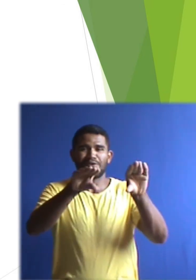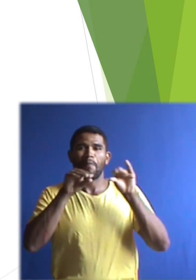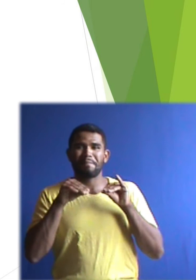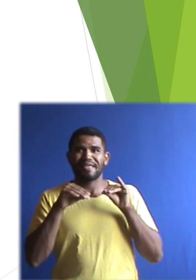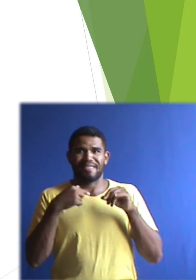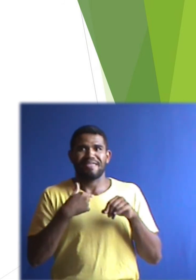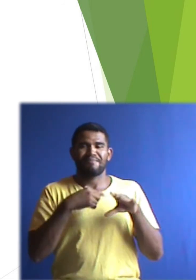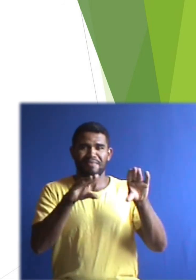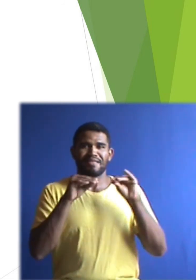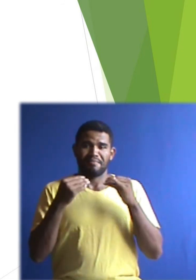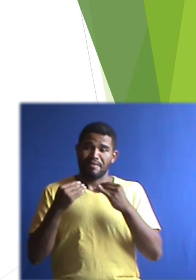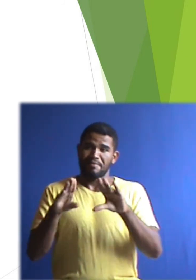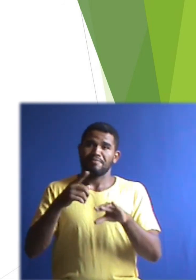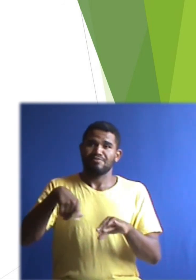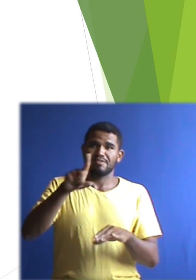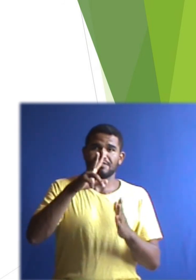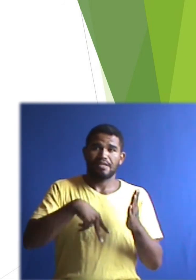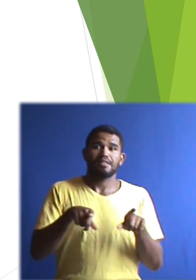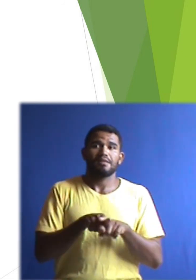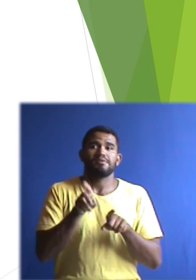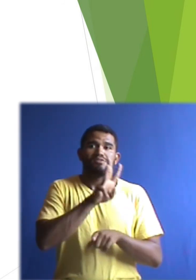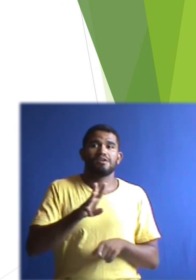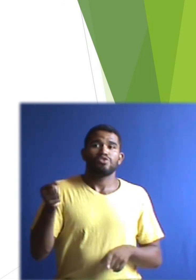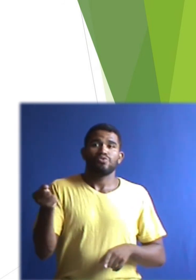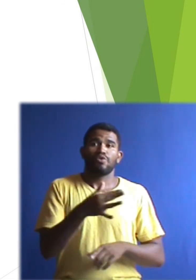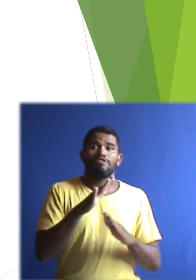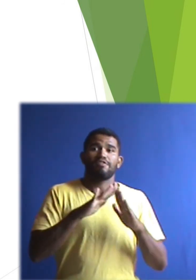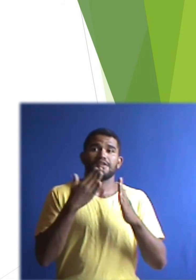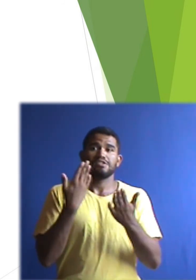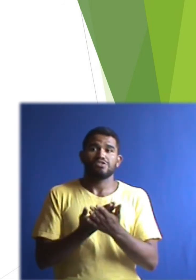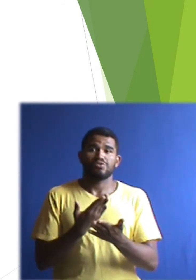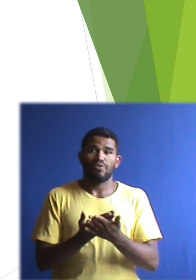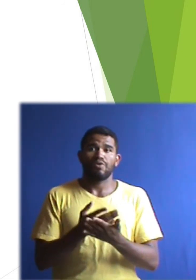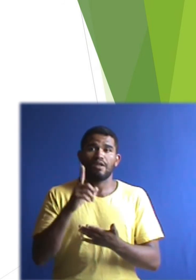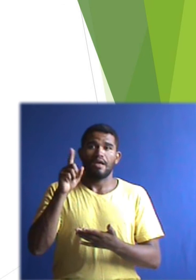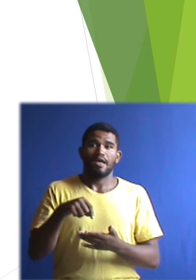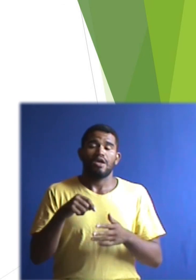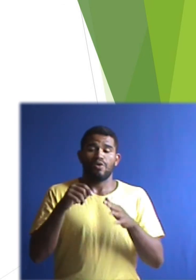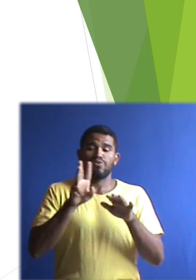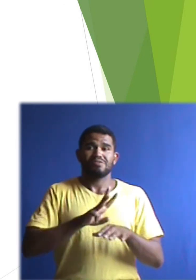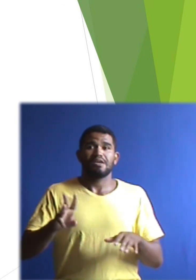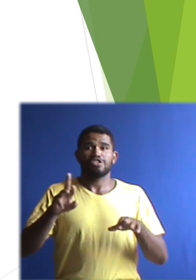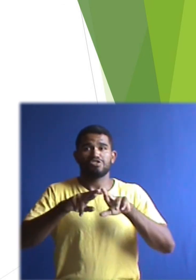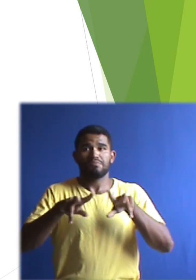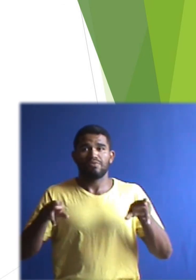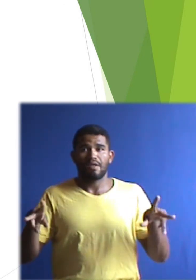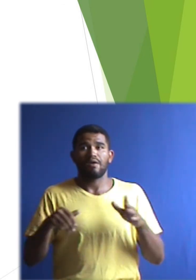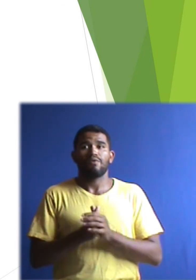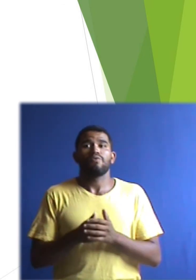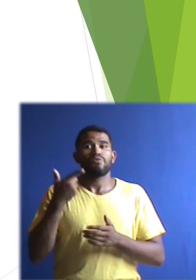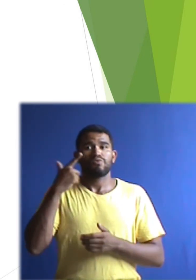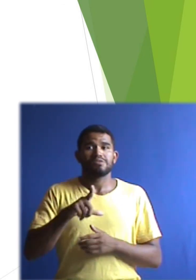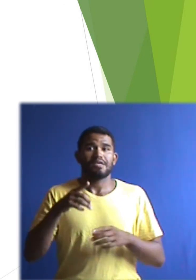obrigatória. Tem o site aí da Nova Escola, que já é um site mais plural. É um site que